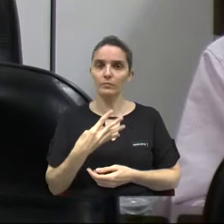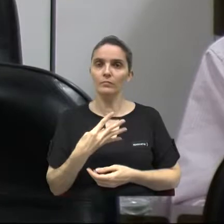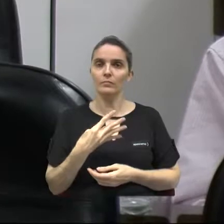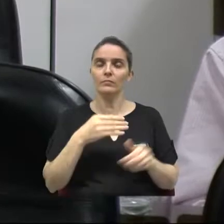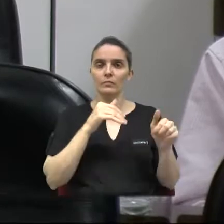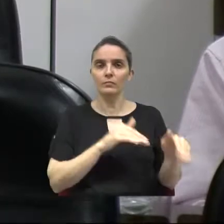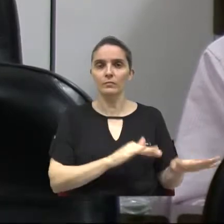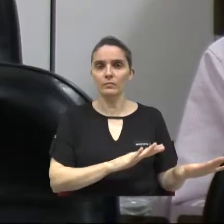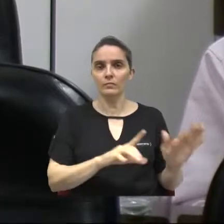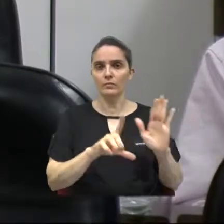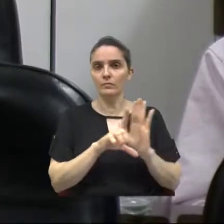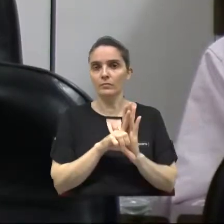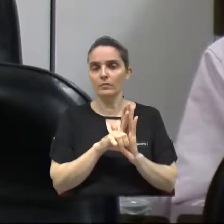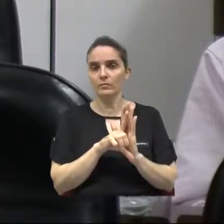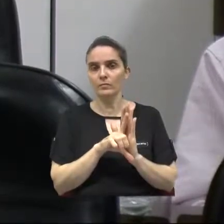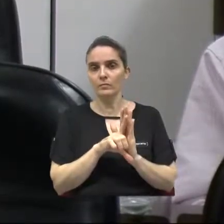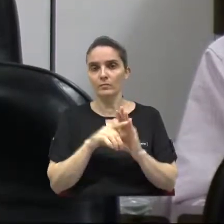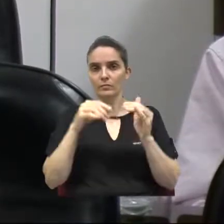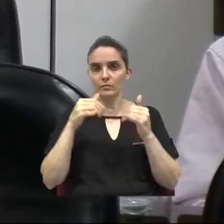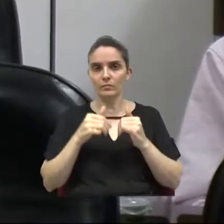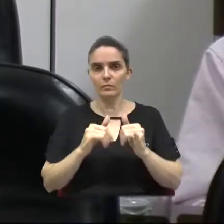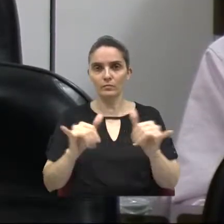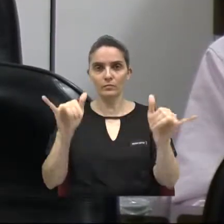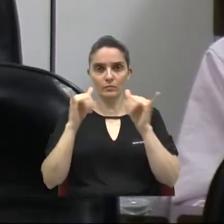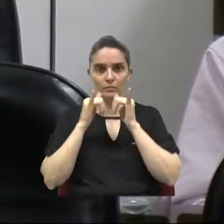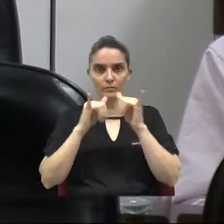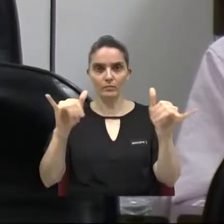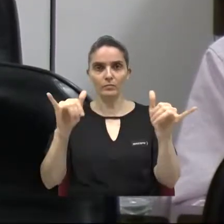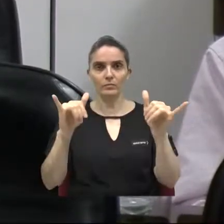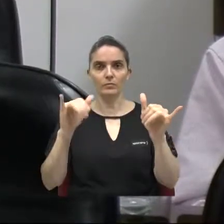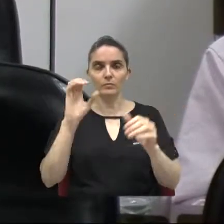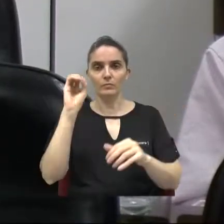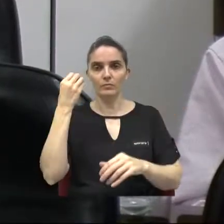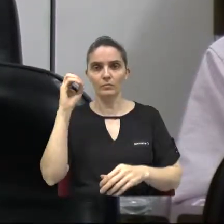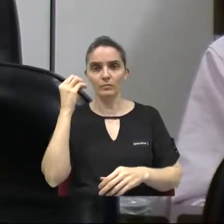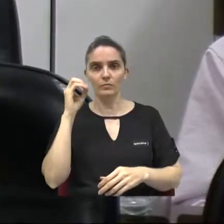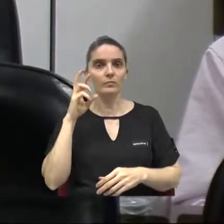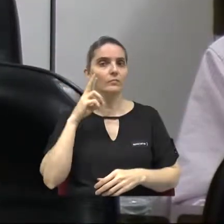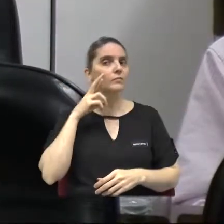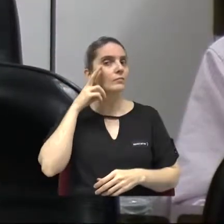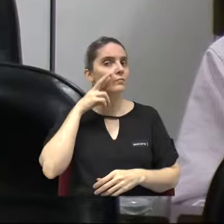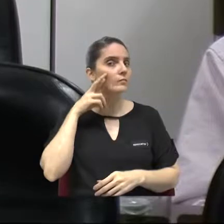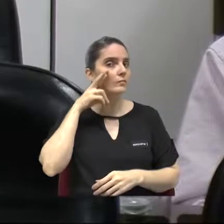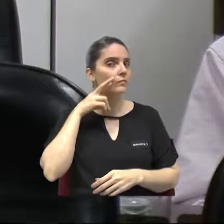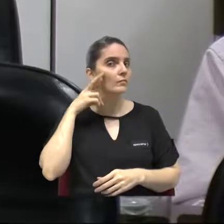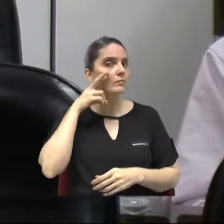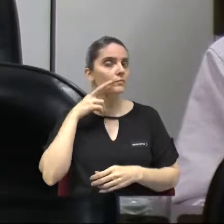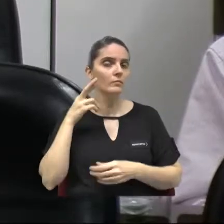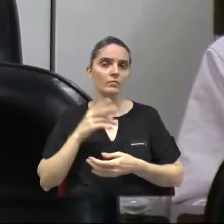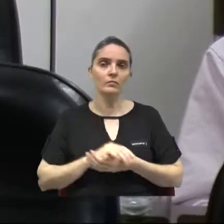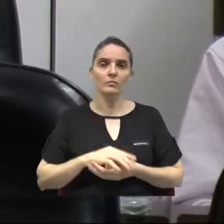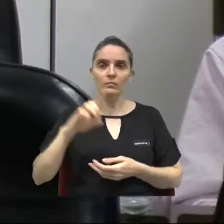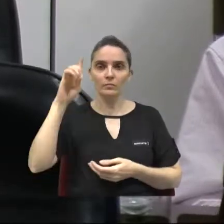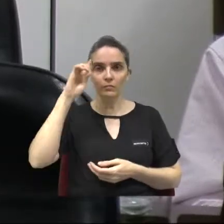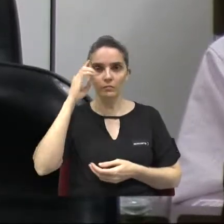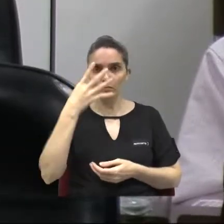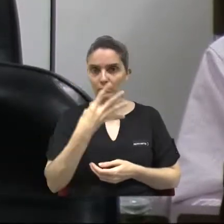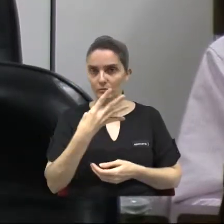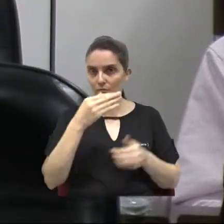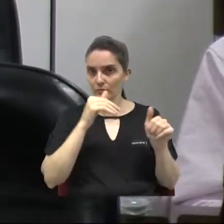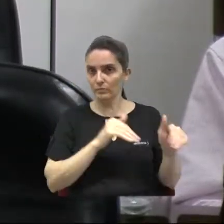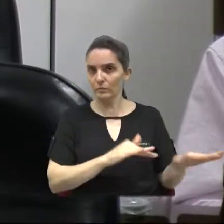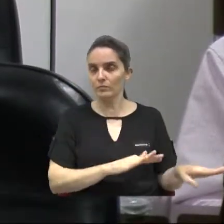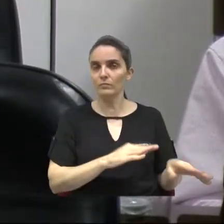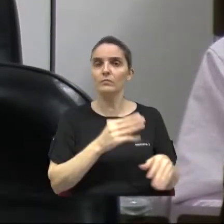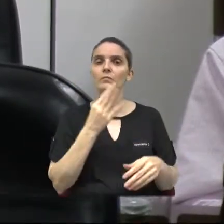LIC abriu a campanha Outubro Rosa aqui no município. No dia 4 de setembro, eu fiz